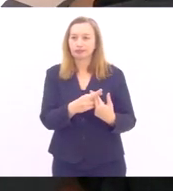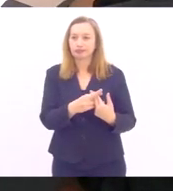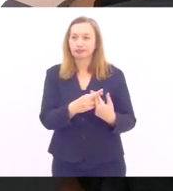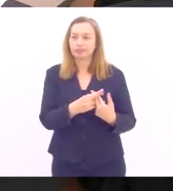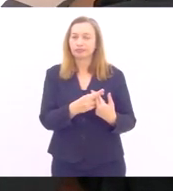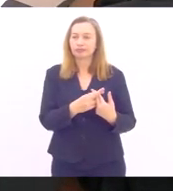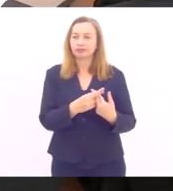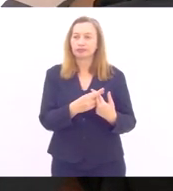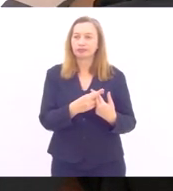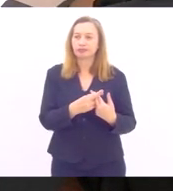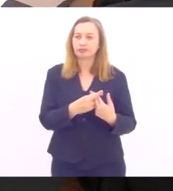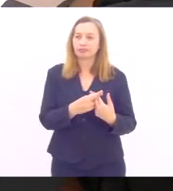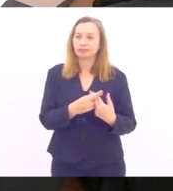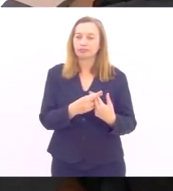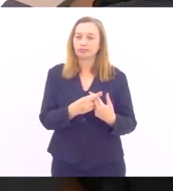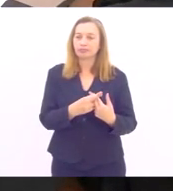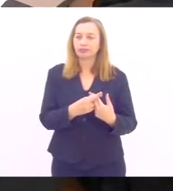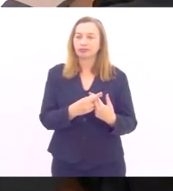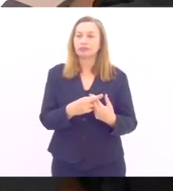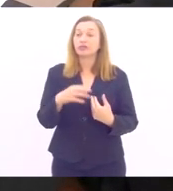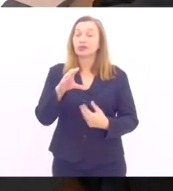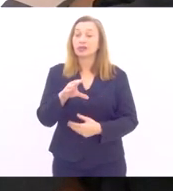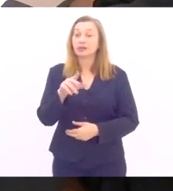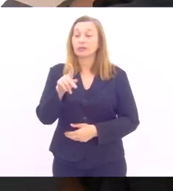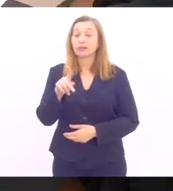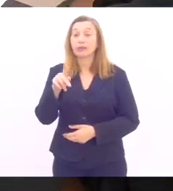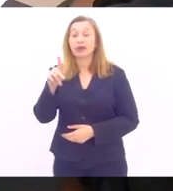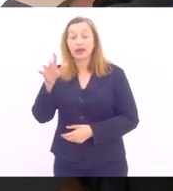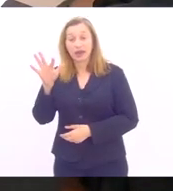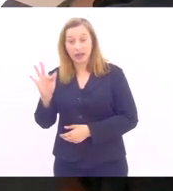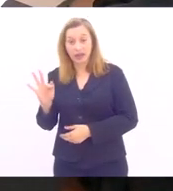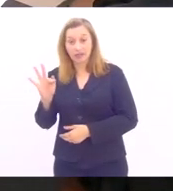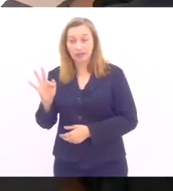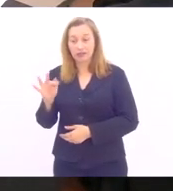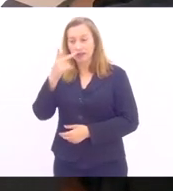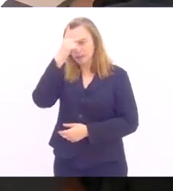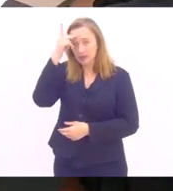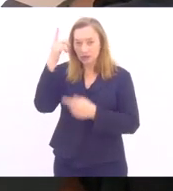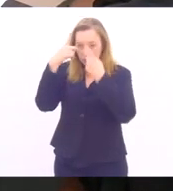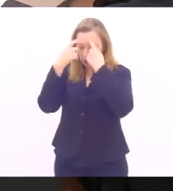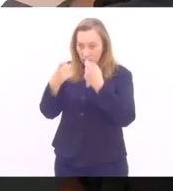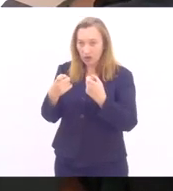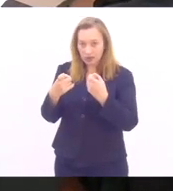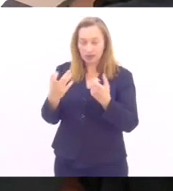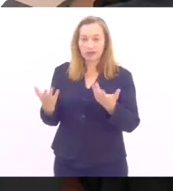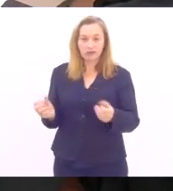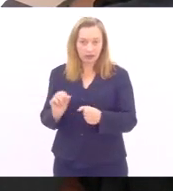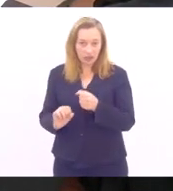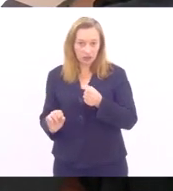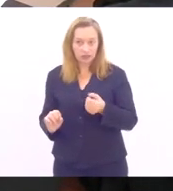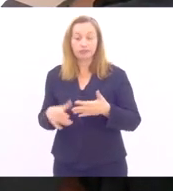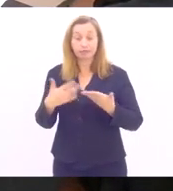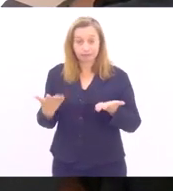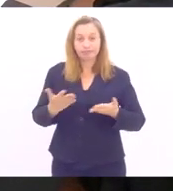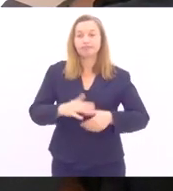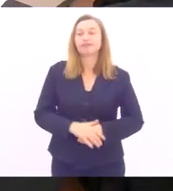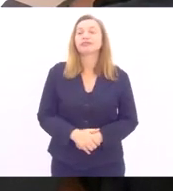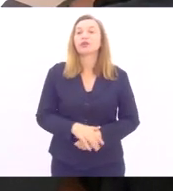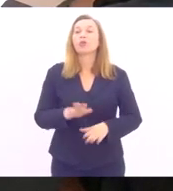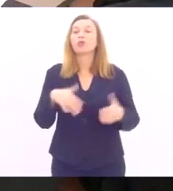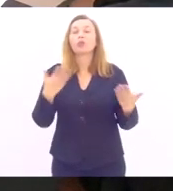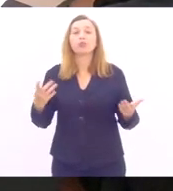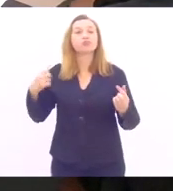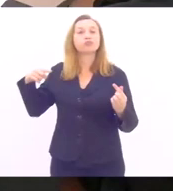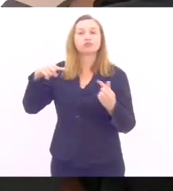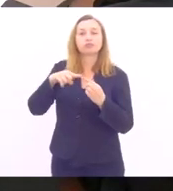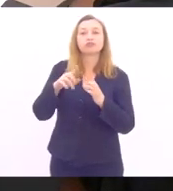caia realmente sobre os CPFs dos eventuais agressores. Então, isso é uma coisa importante. Então, qual é o objetivo